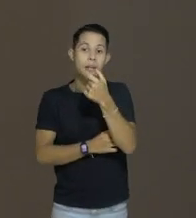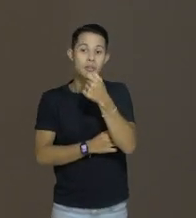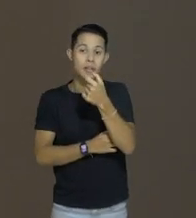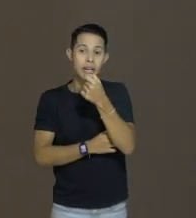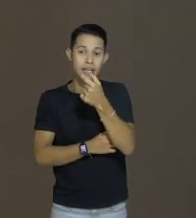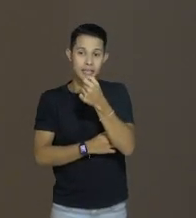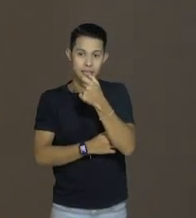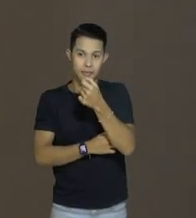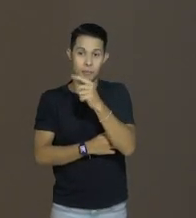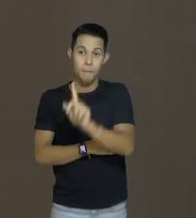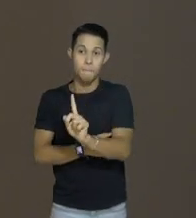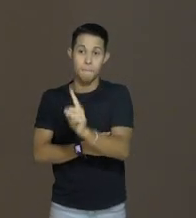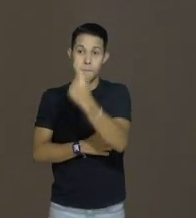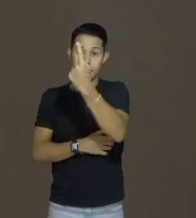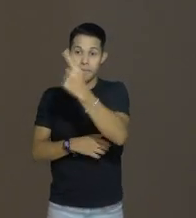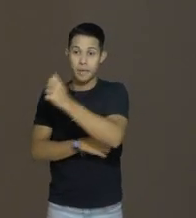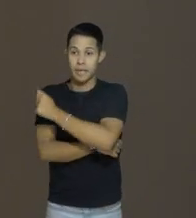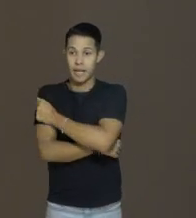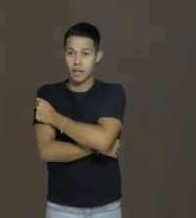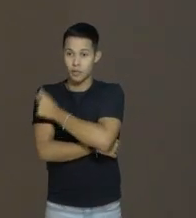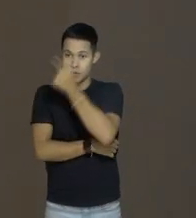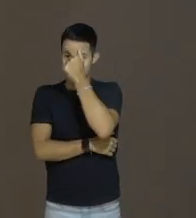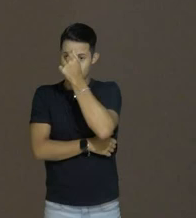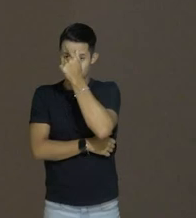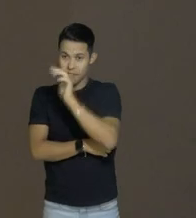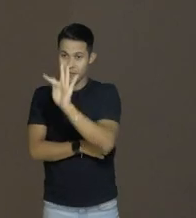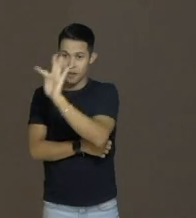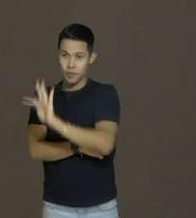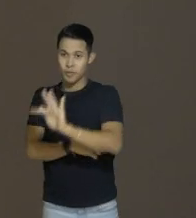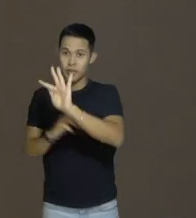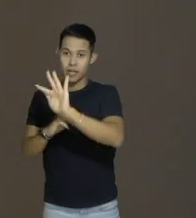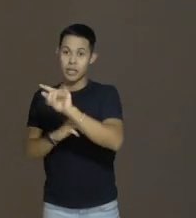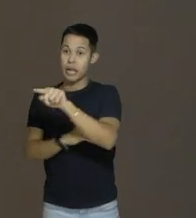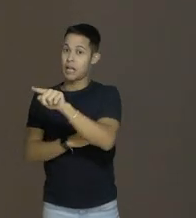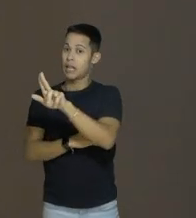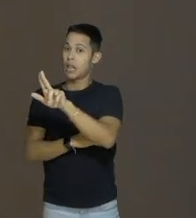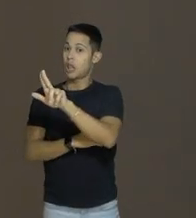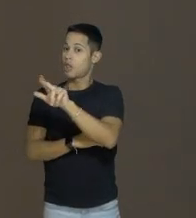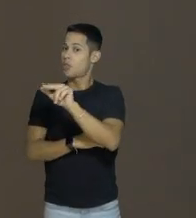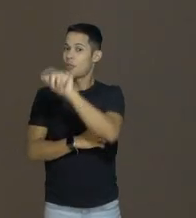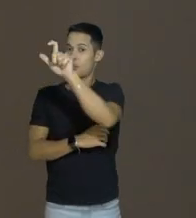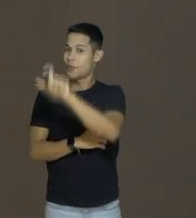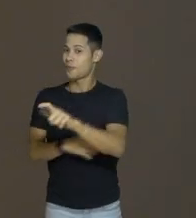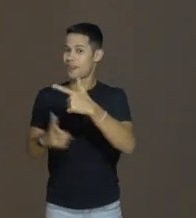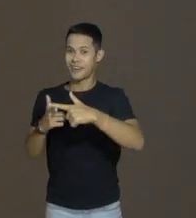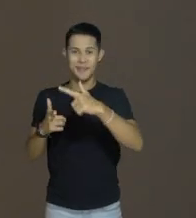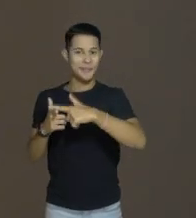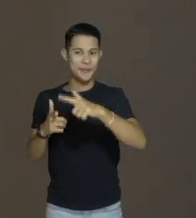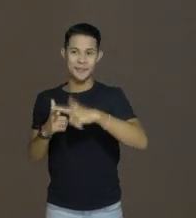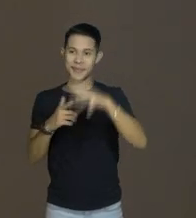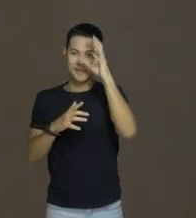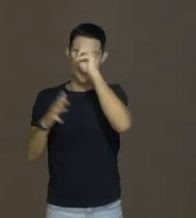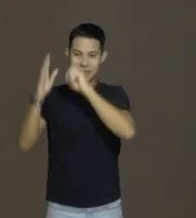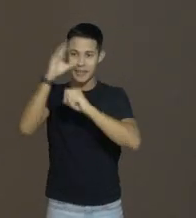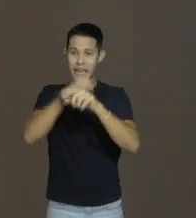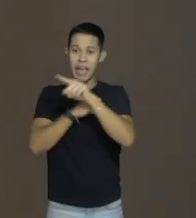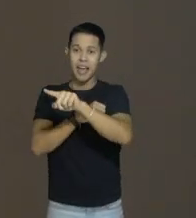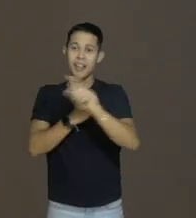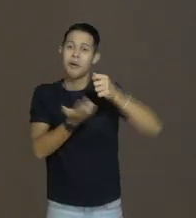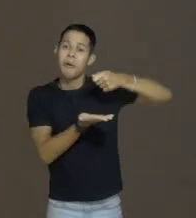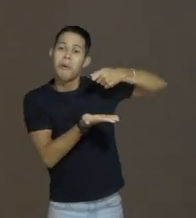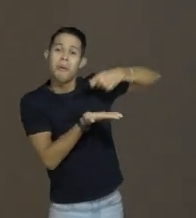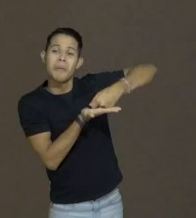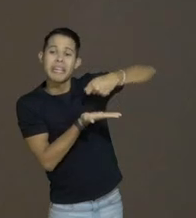numa faculdade. Quer dizer, ela nunca teve problema nenhum de aprendizagem. Ela se arrastou na escola porque ela não tomou